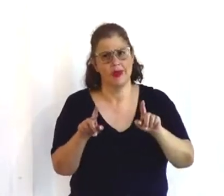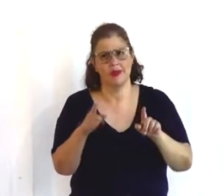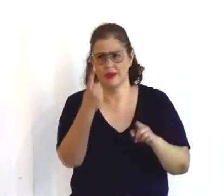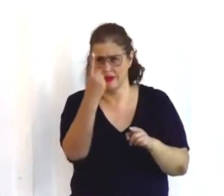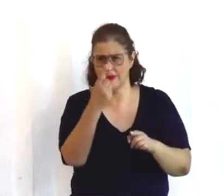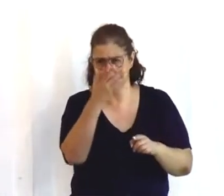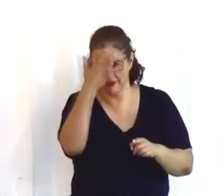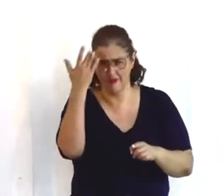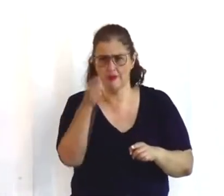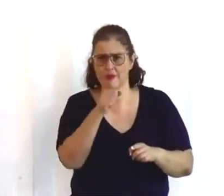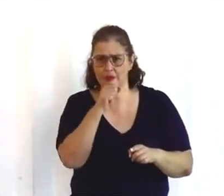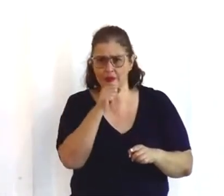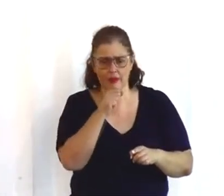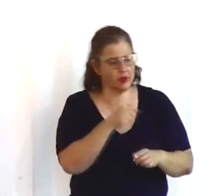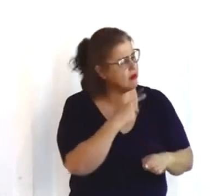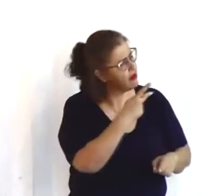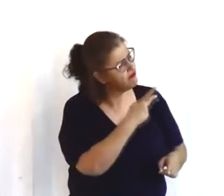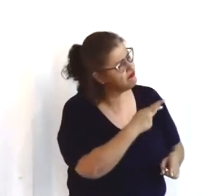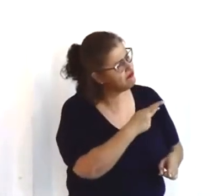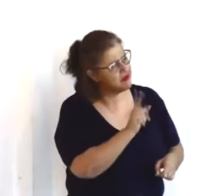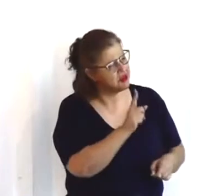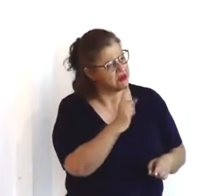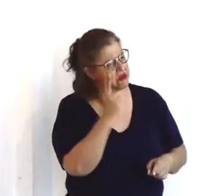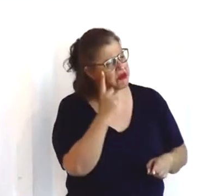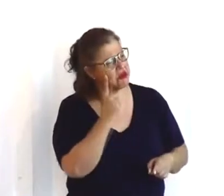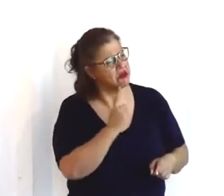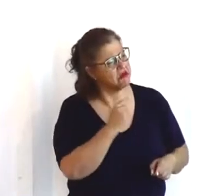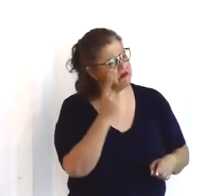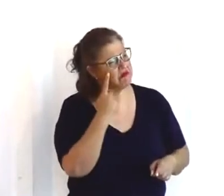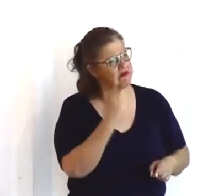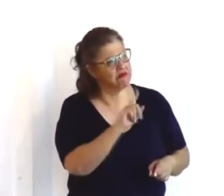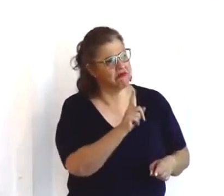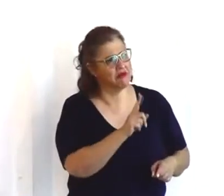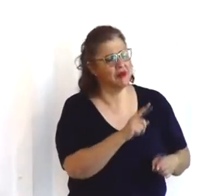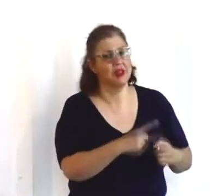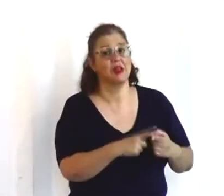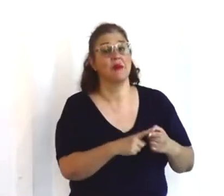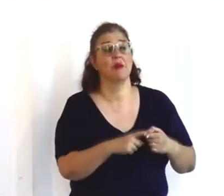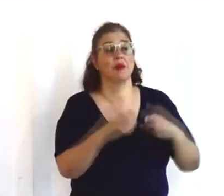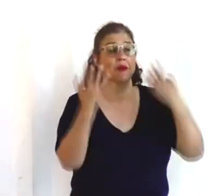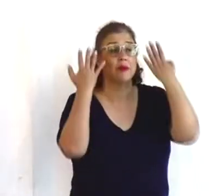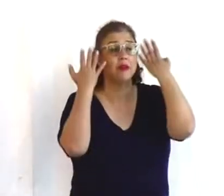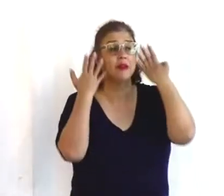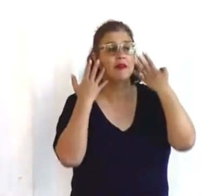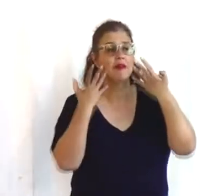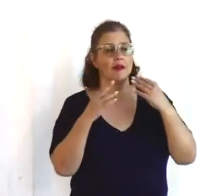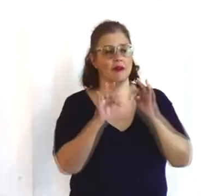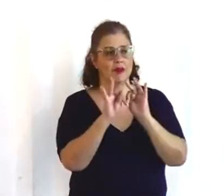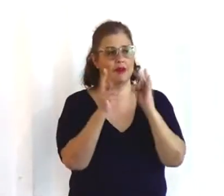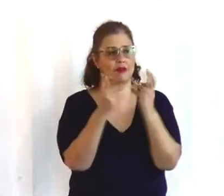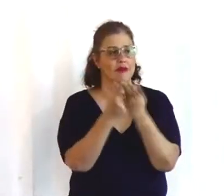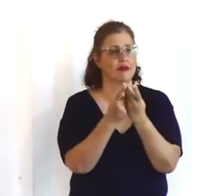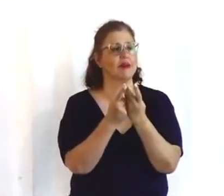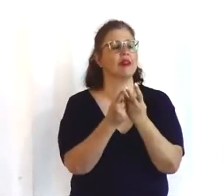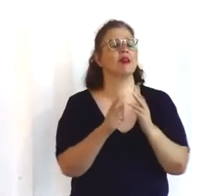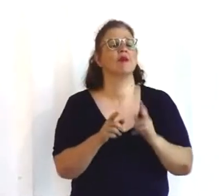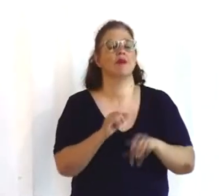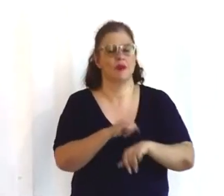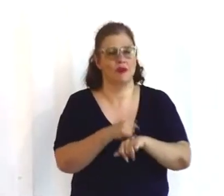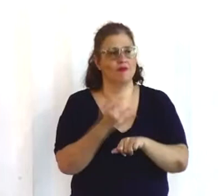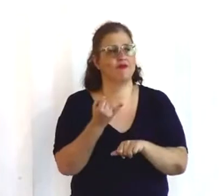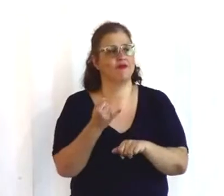disse: não chores, eis que o leão da tribo de Judá, a raiz de